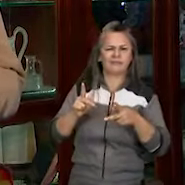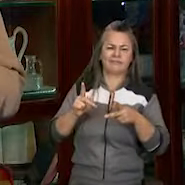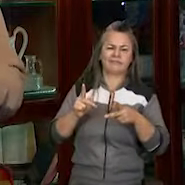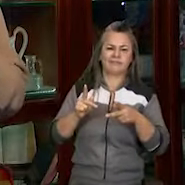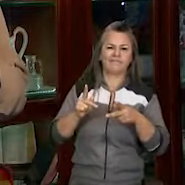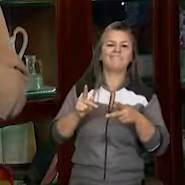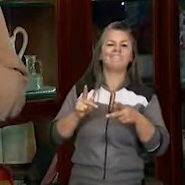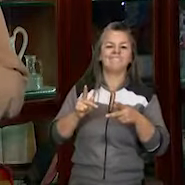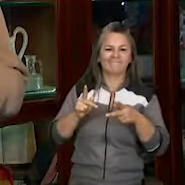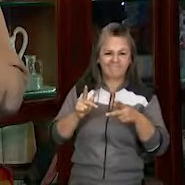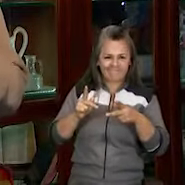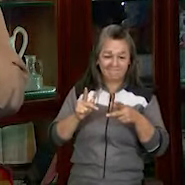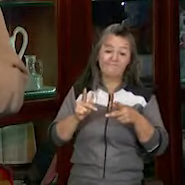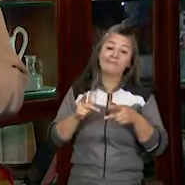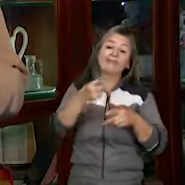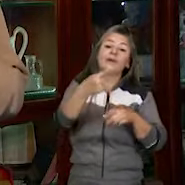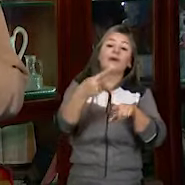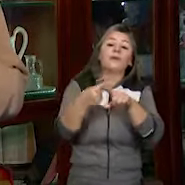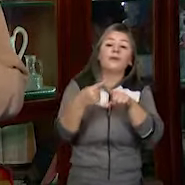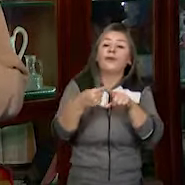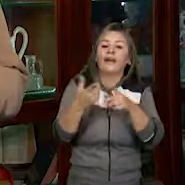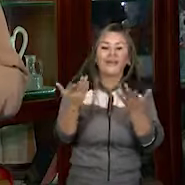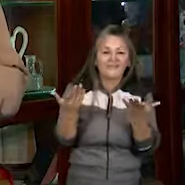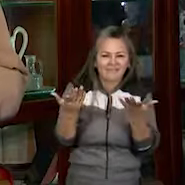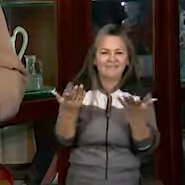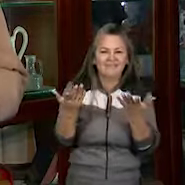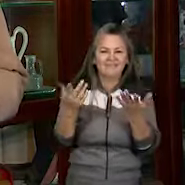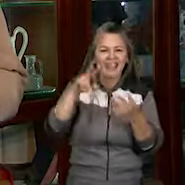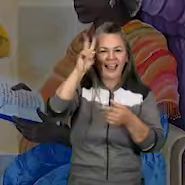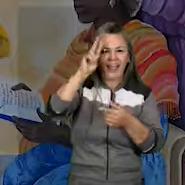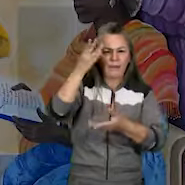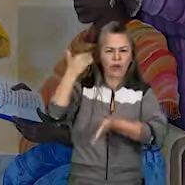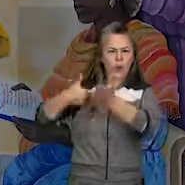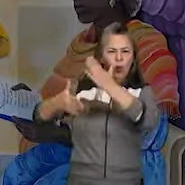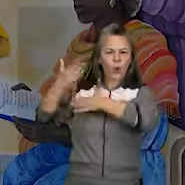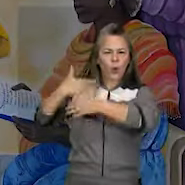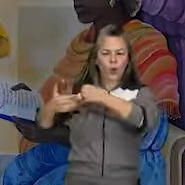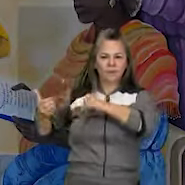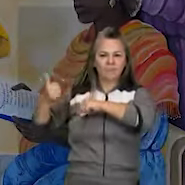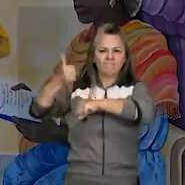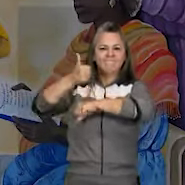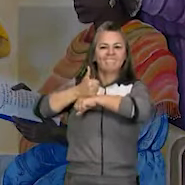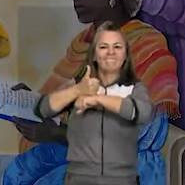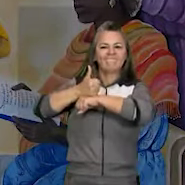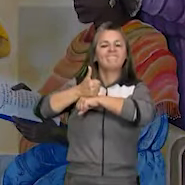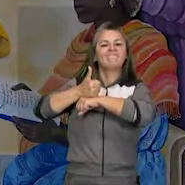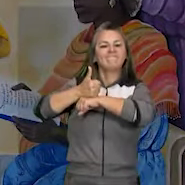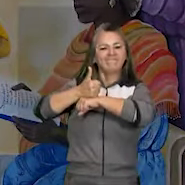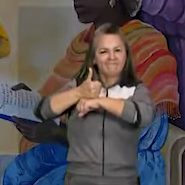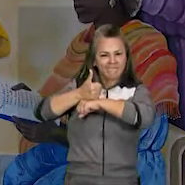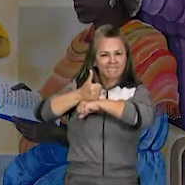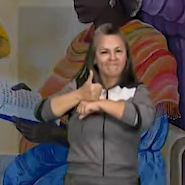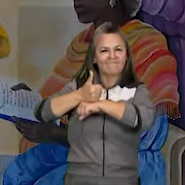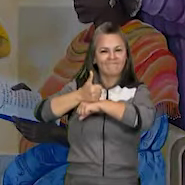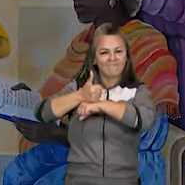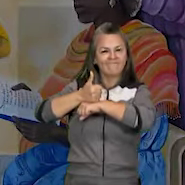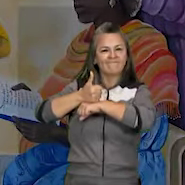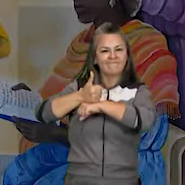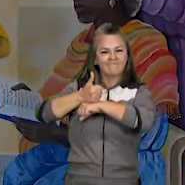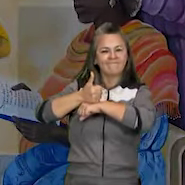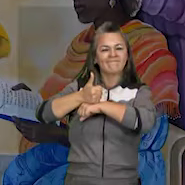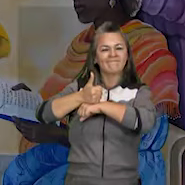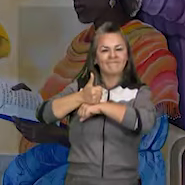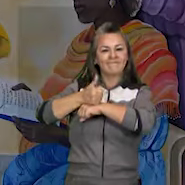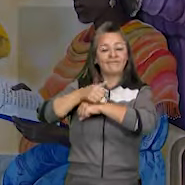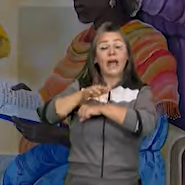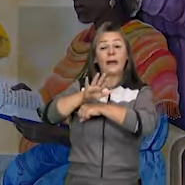modelo europeu, branco, colonizado. Então, um espaço com a representação de mulheres